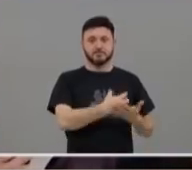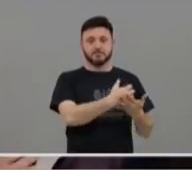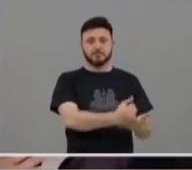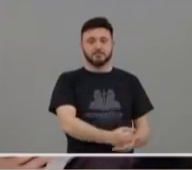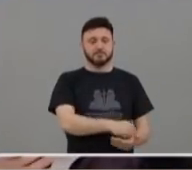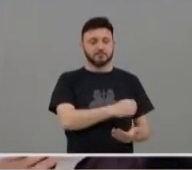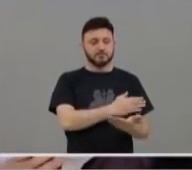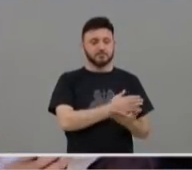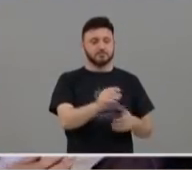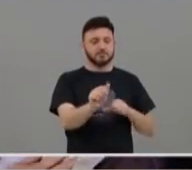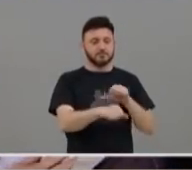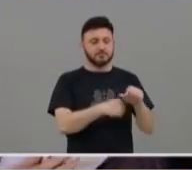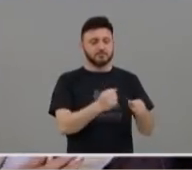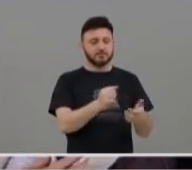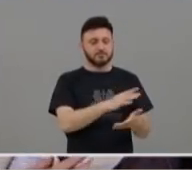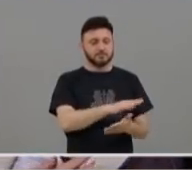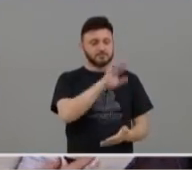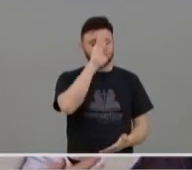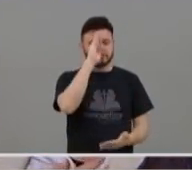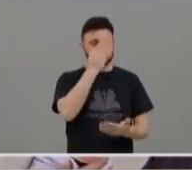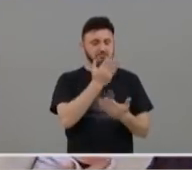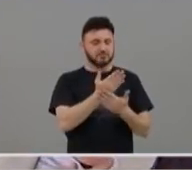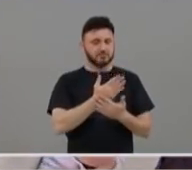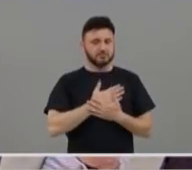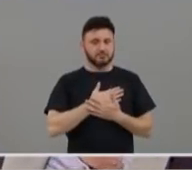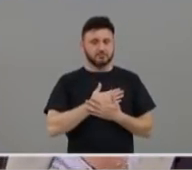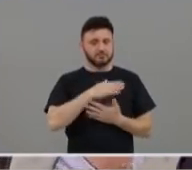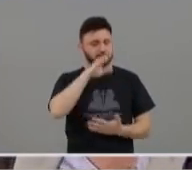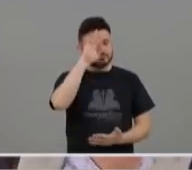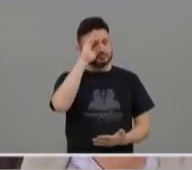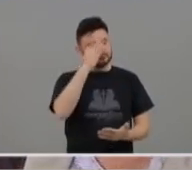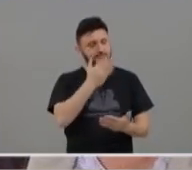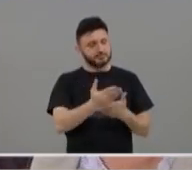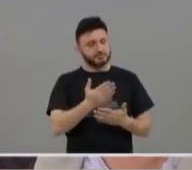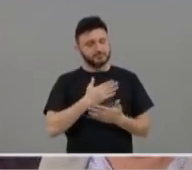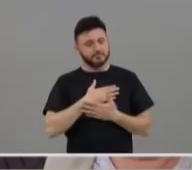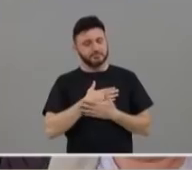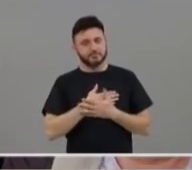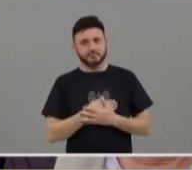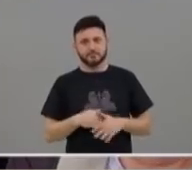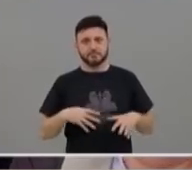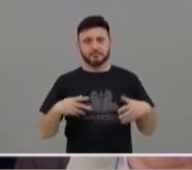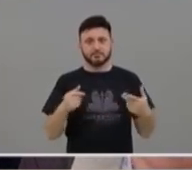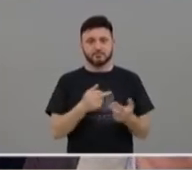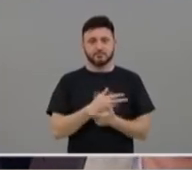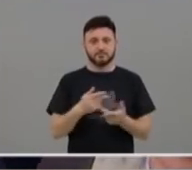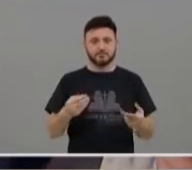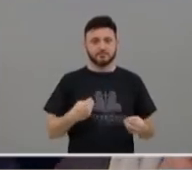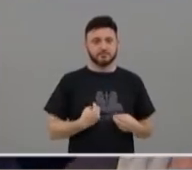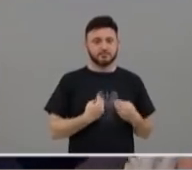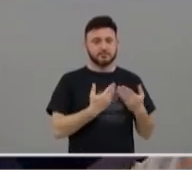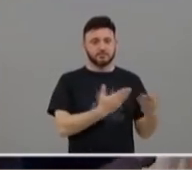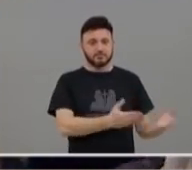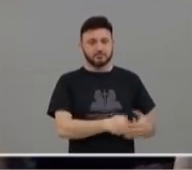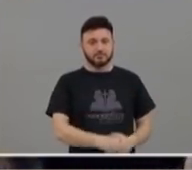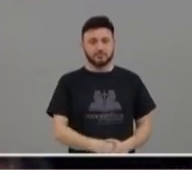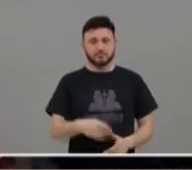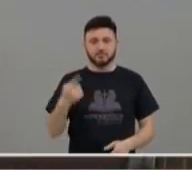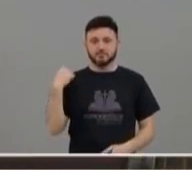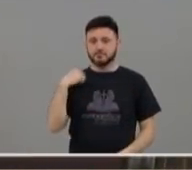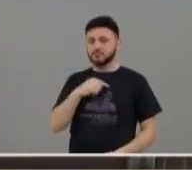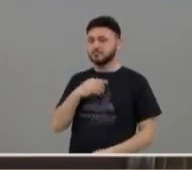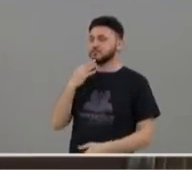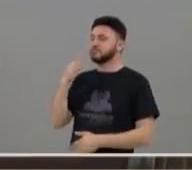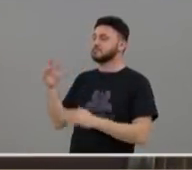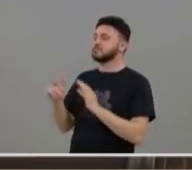restabeleço. Confia em mim. Confia em mim. e tudo mais lhe será dado. Nós te pedimos,